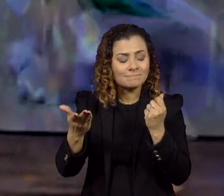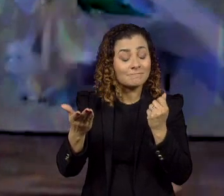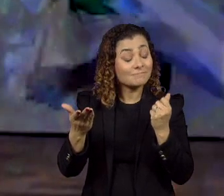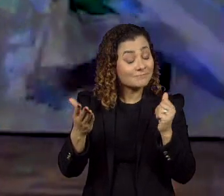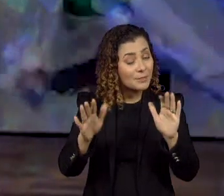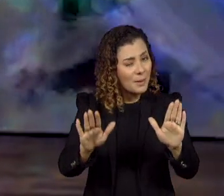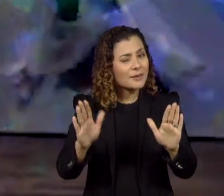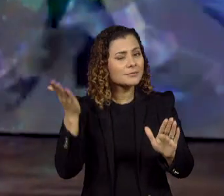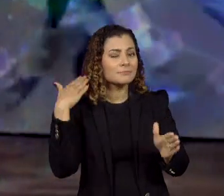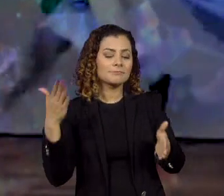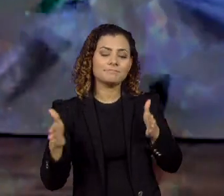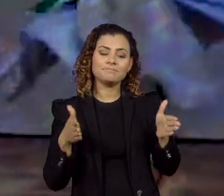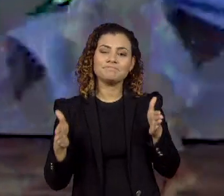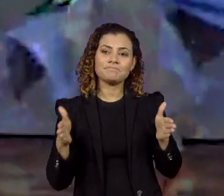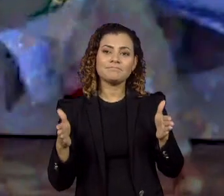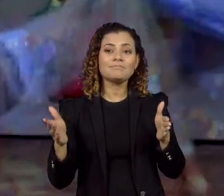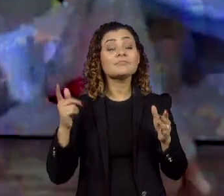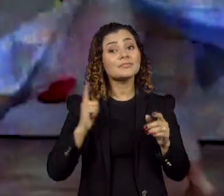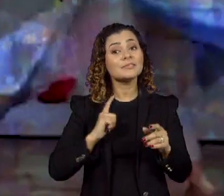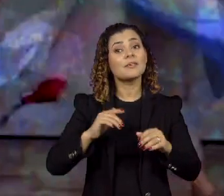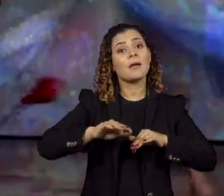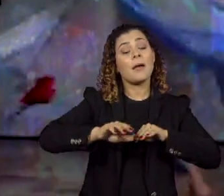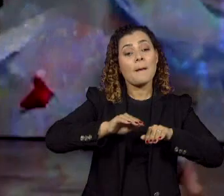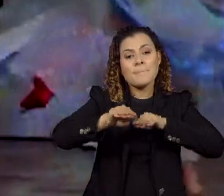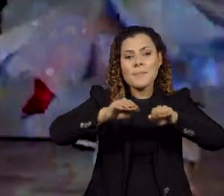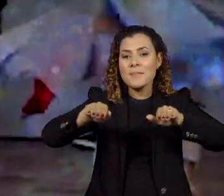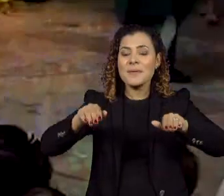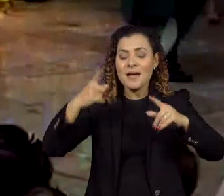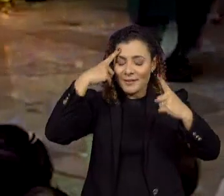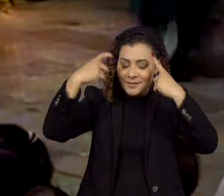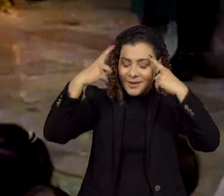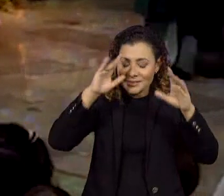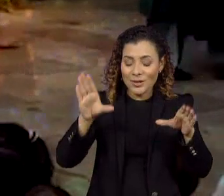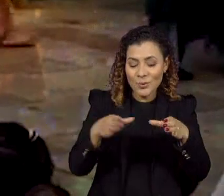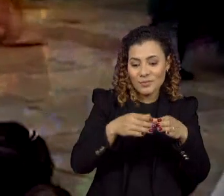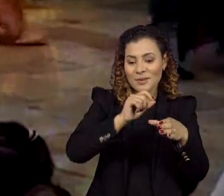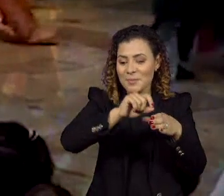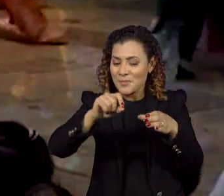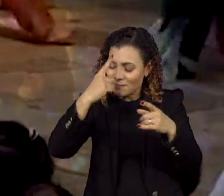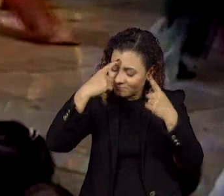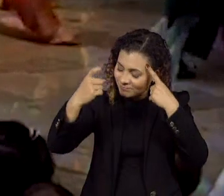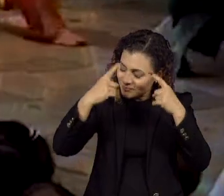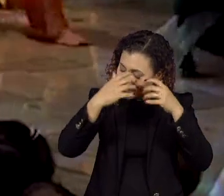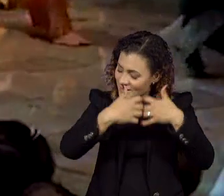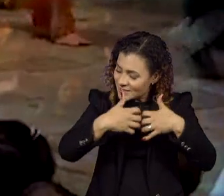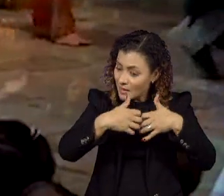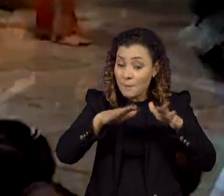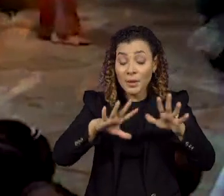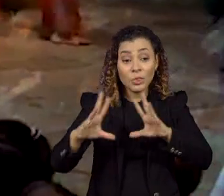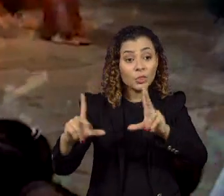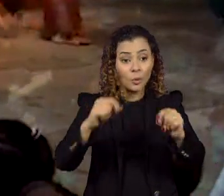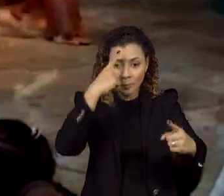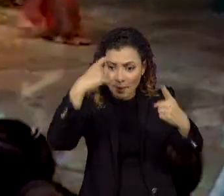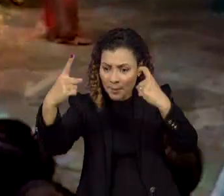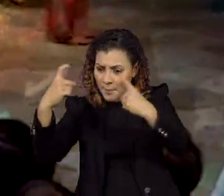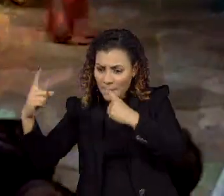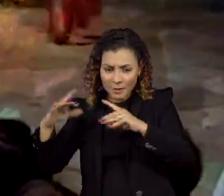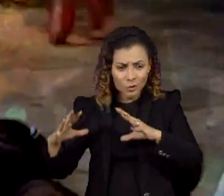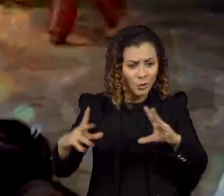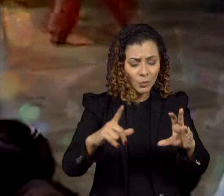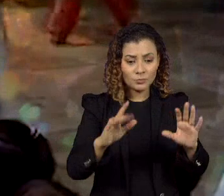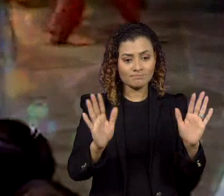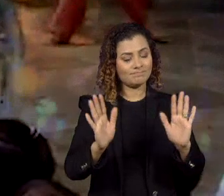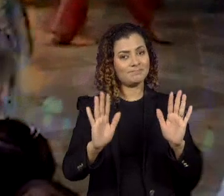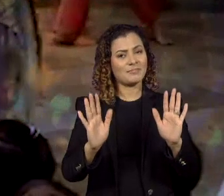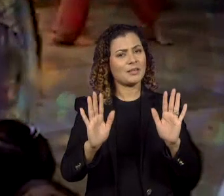Teve uma época em que se agitou muito a criação coletiva. Alguns entendiam que era todo mundo criando o espetáculo.